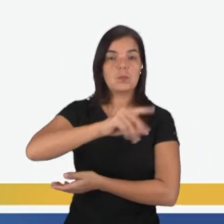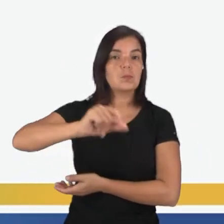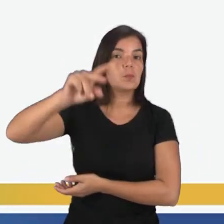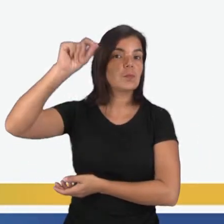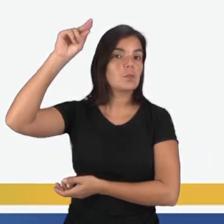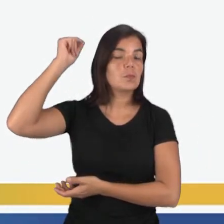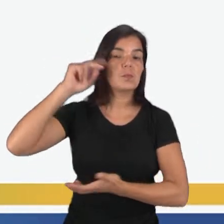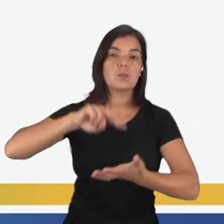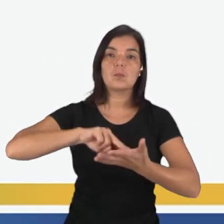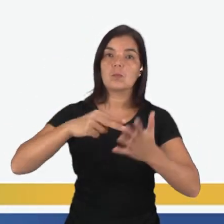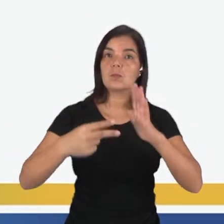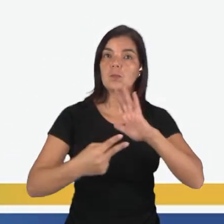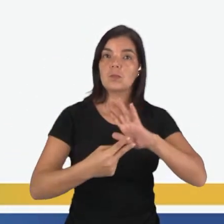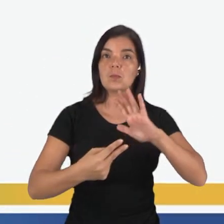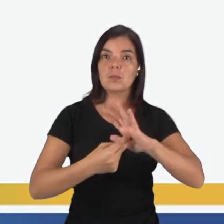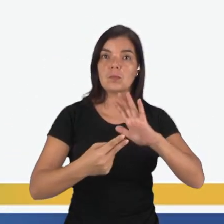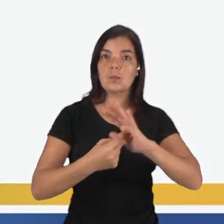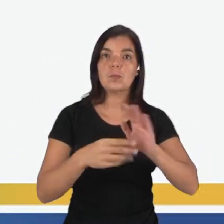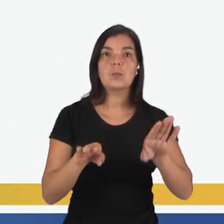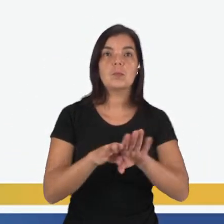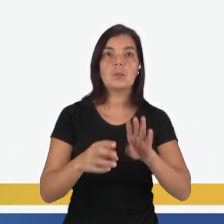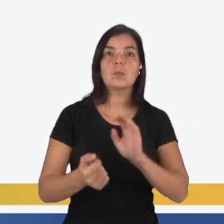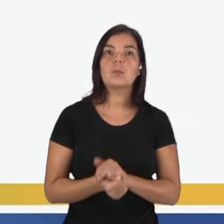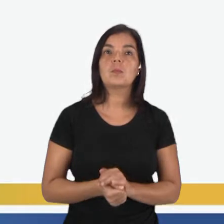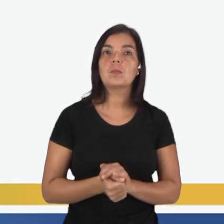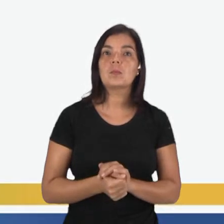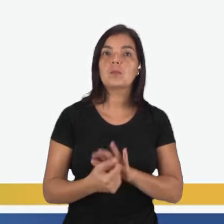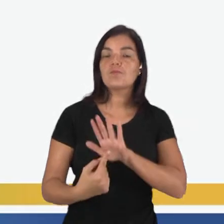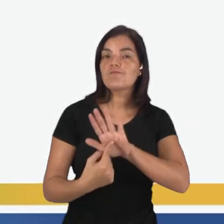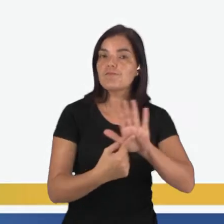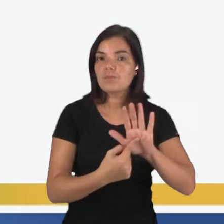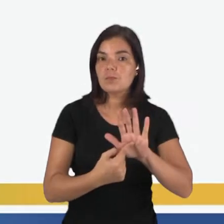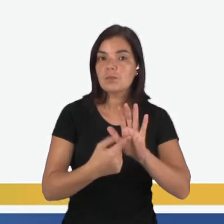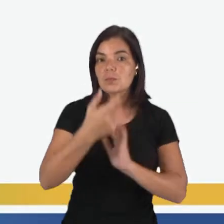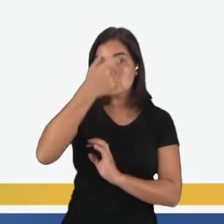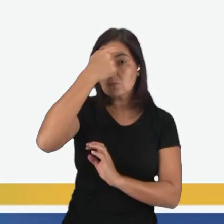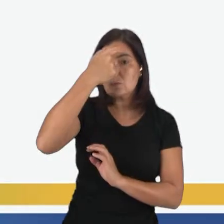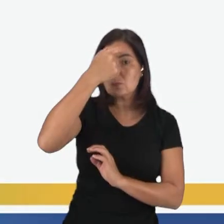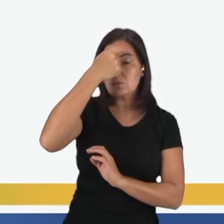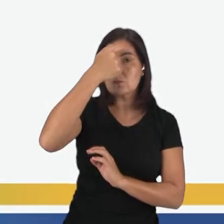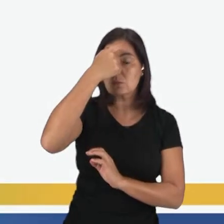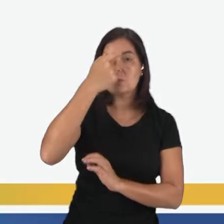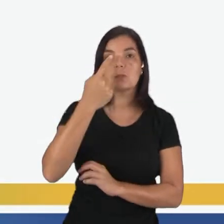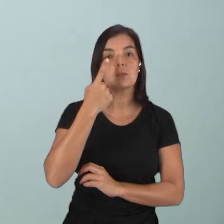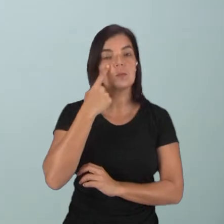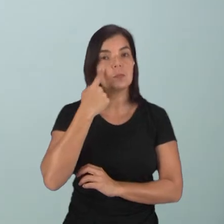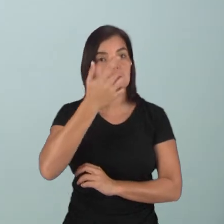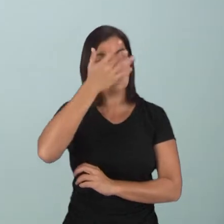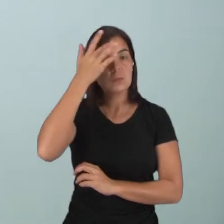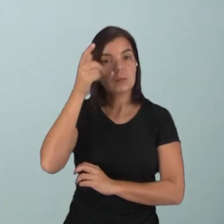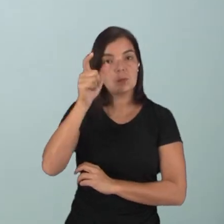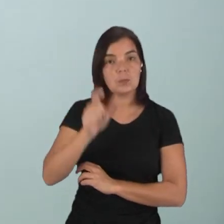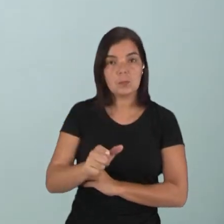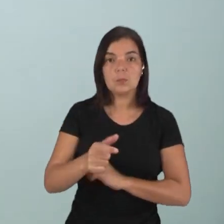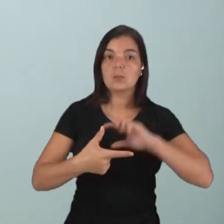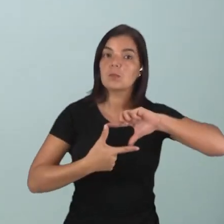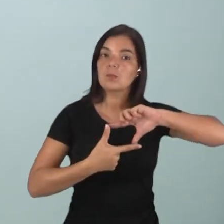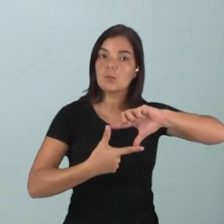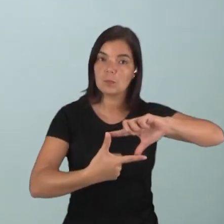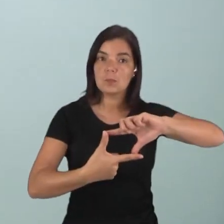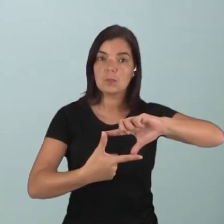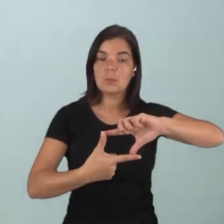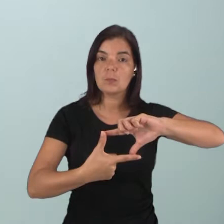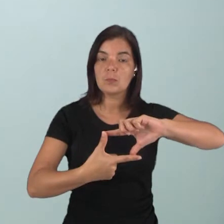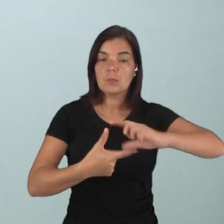antigos, significa aparição que captura a mente. Então, Gente, a pessoa que é fanática, que